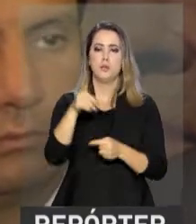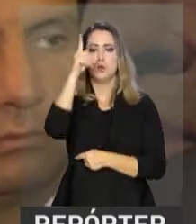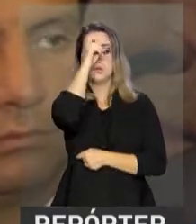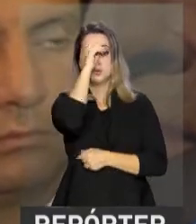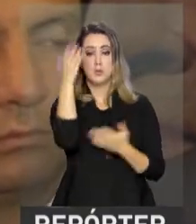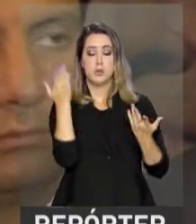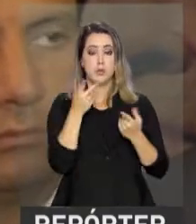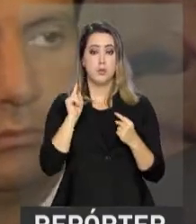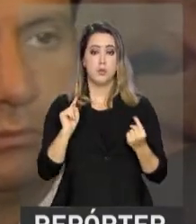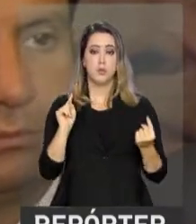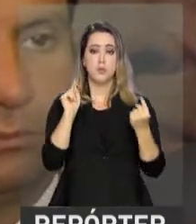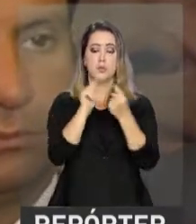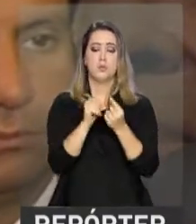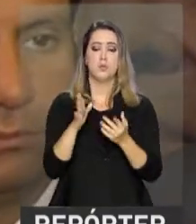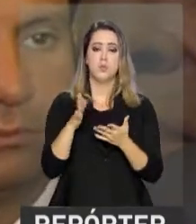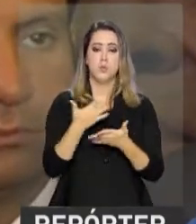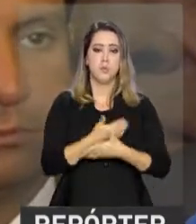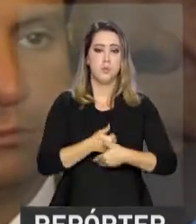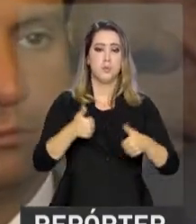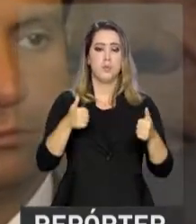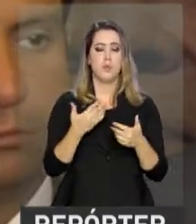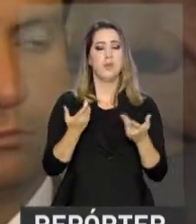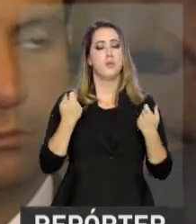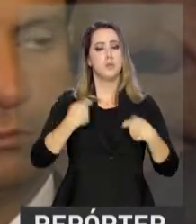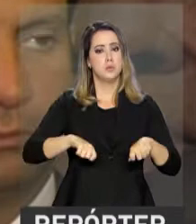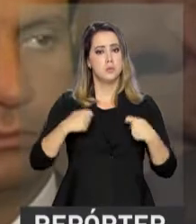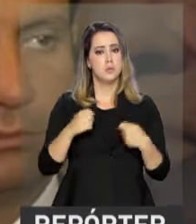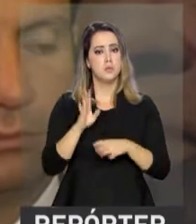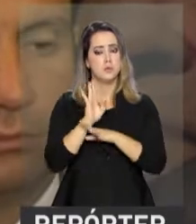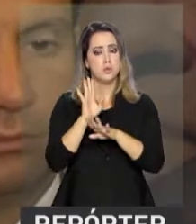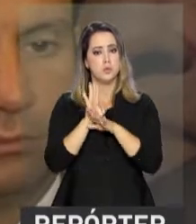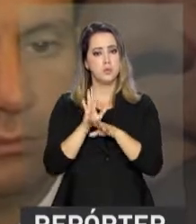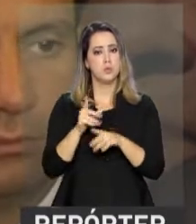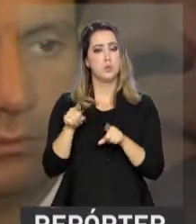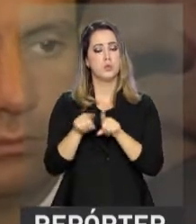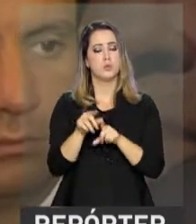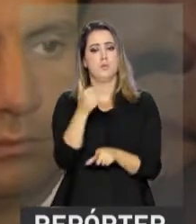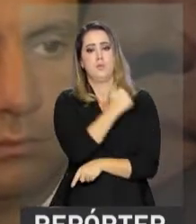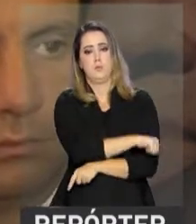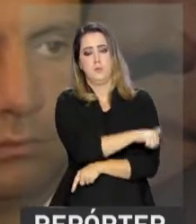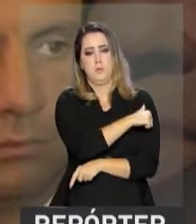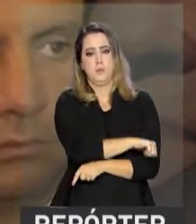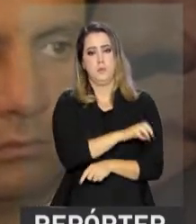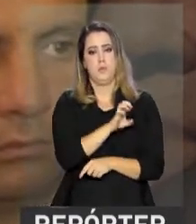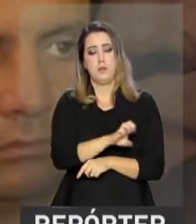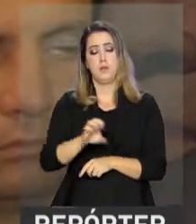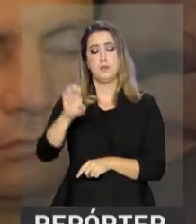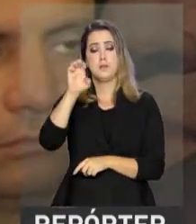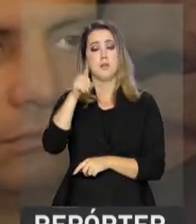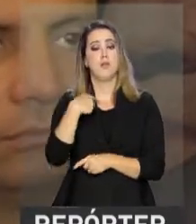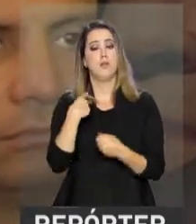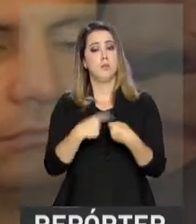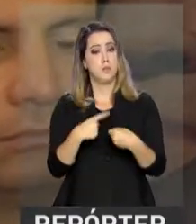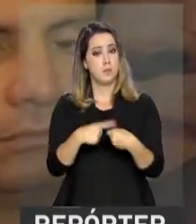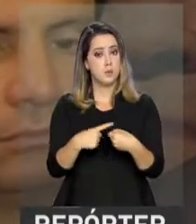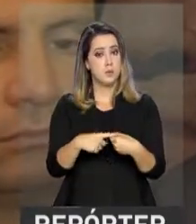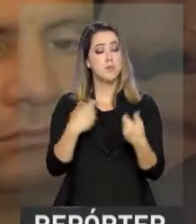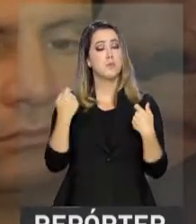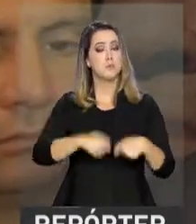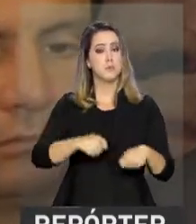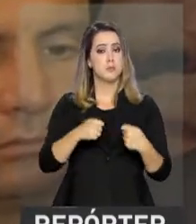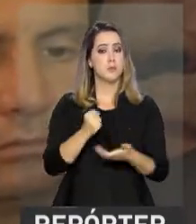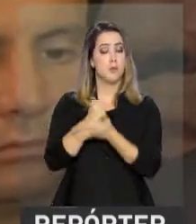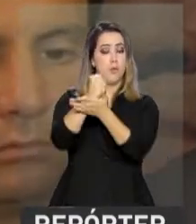de complementar a necessidade assistencial do Rio de Janeiro, estado e município, e, portanto,